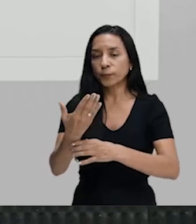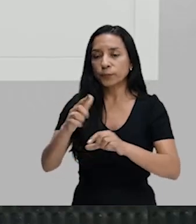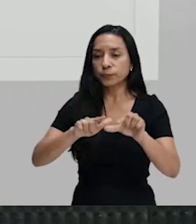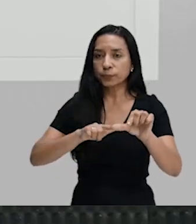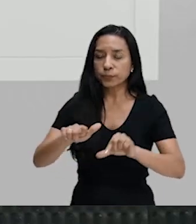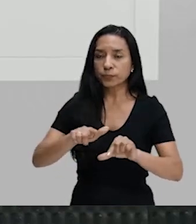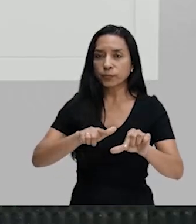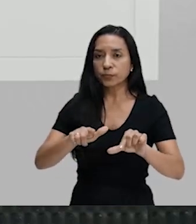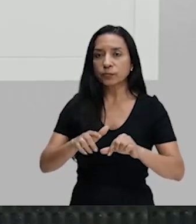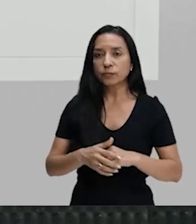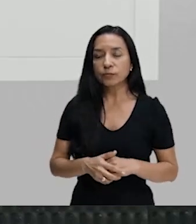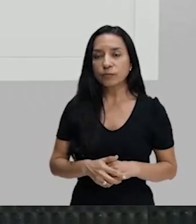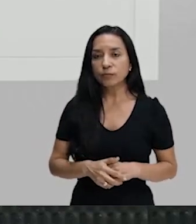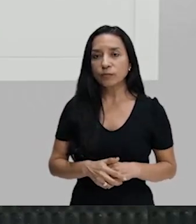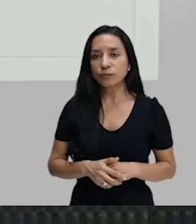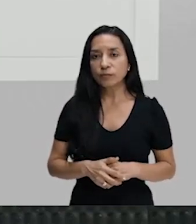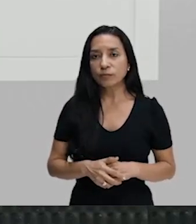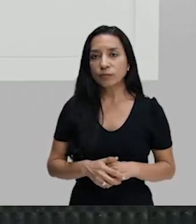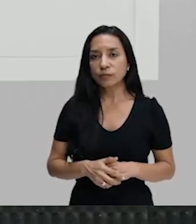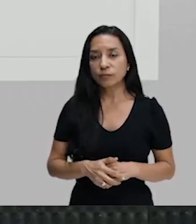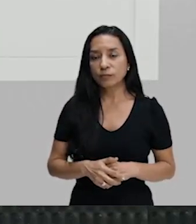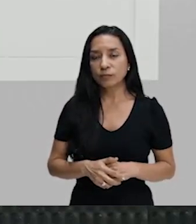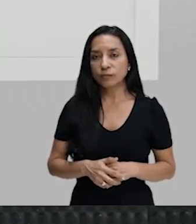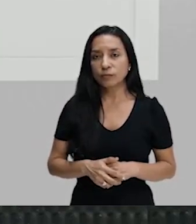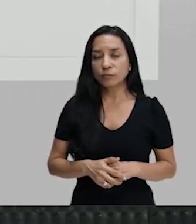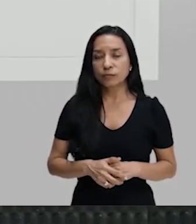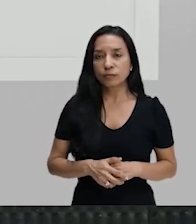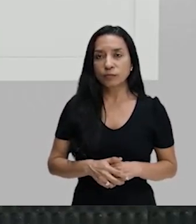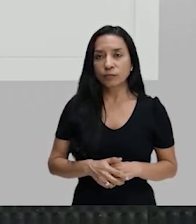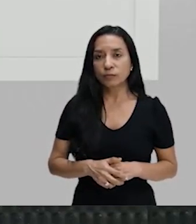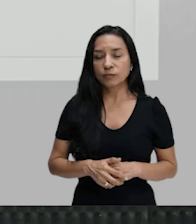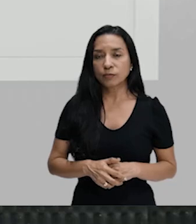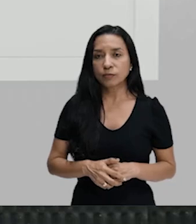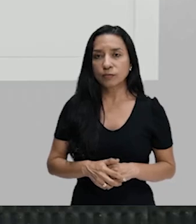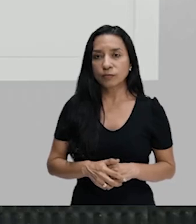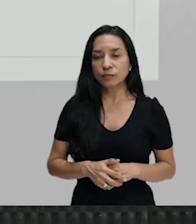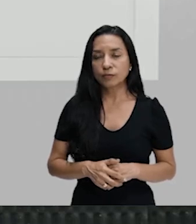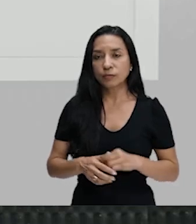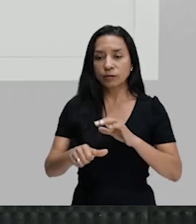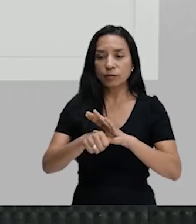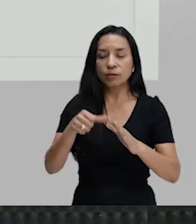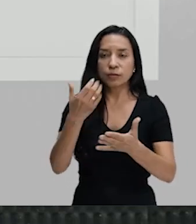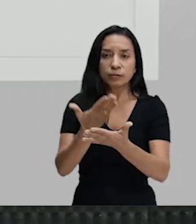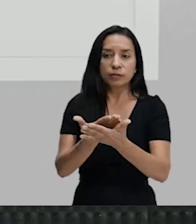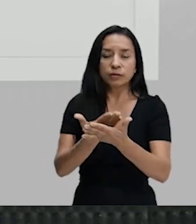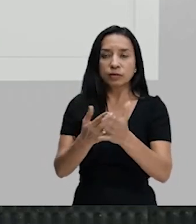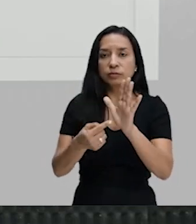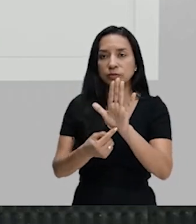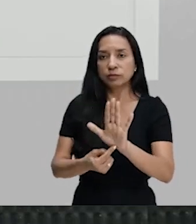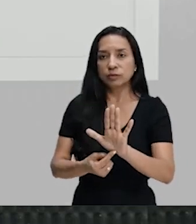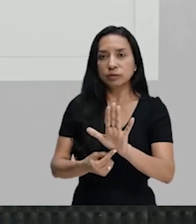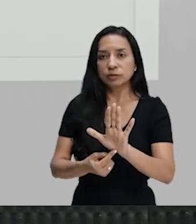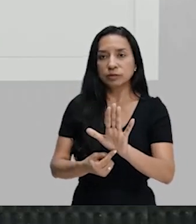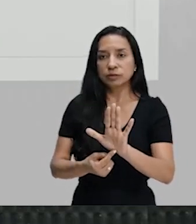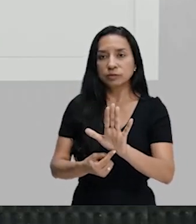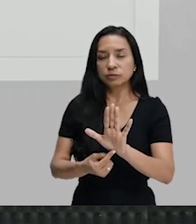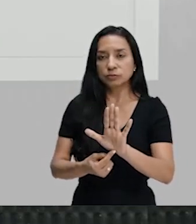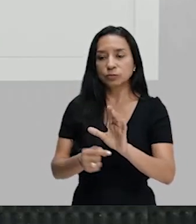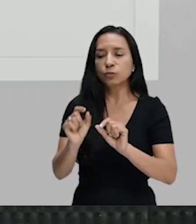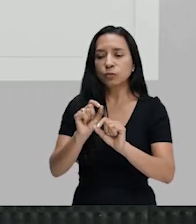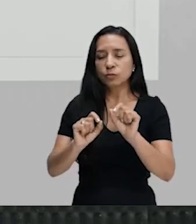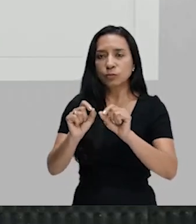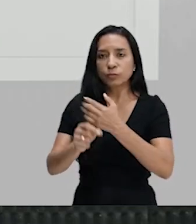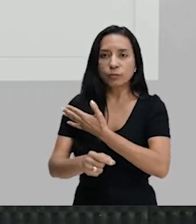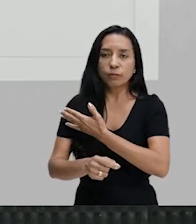trabalho. Vou representar o trabalho por W, porque na primeira aula nós representamos por W também.